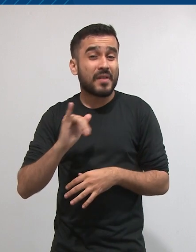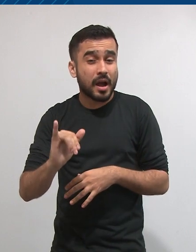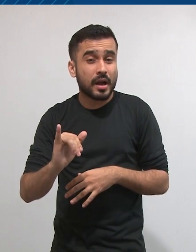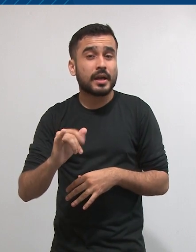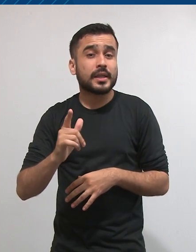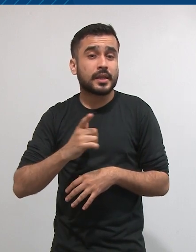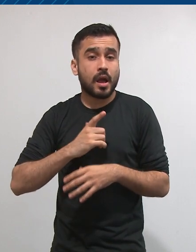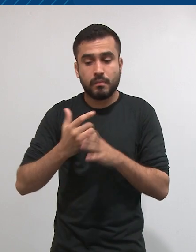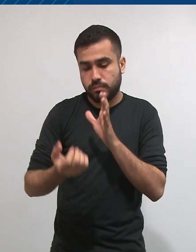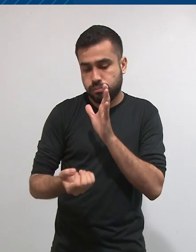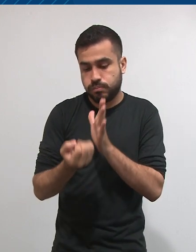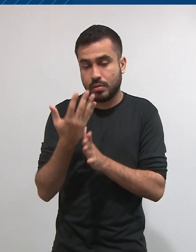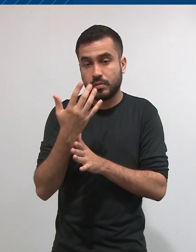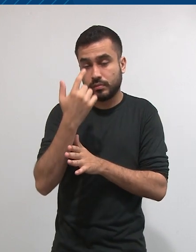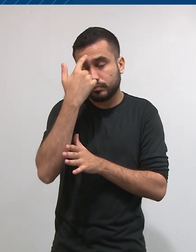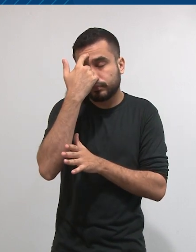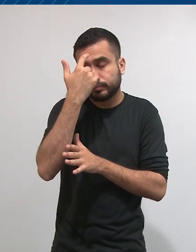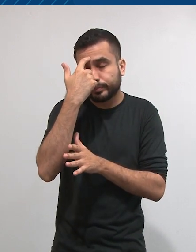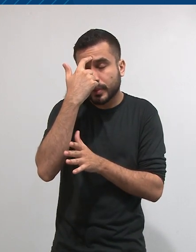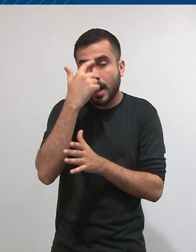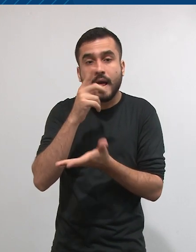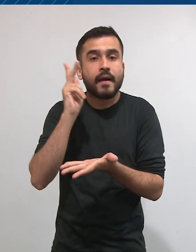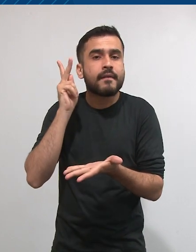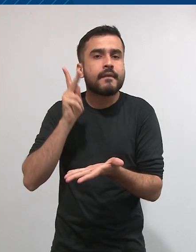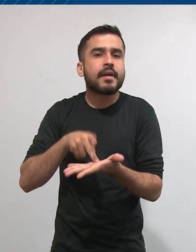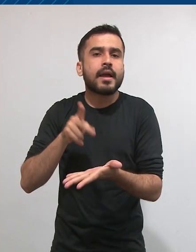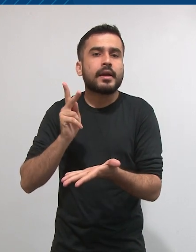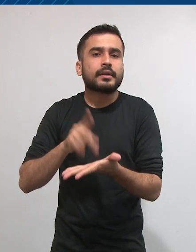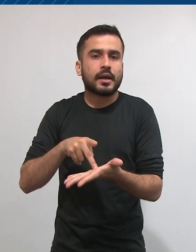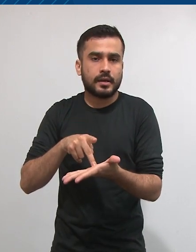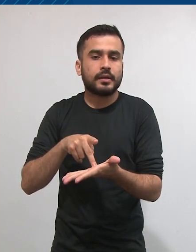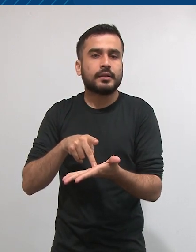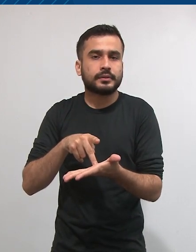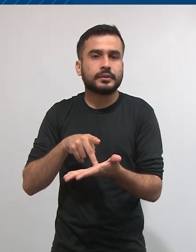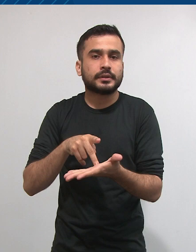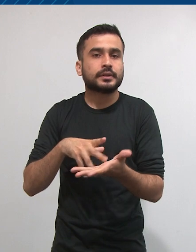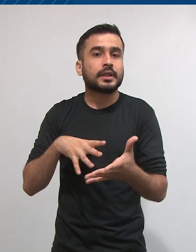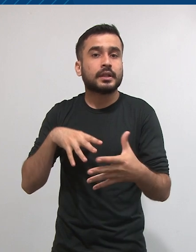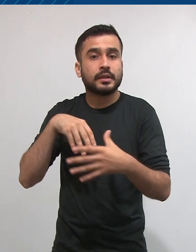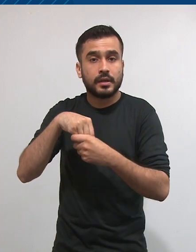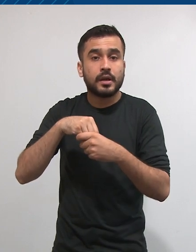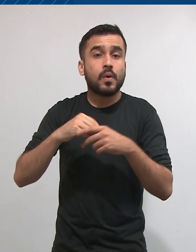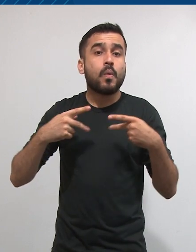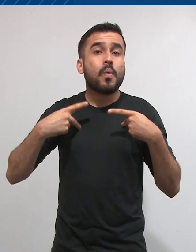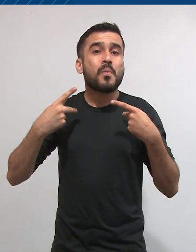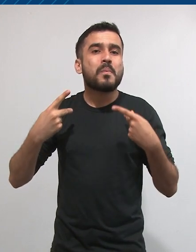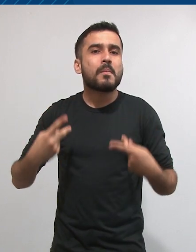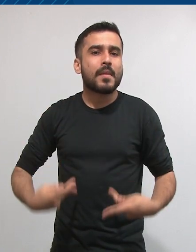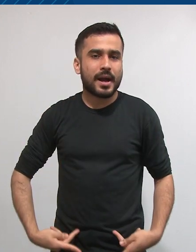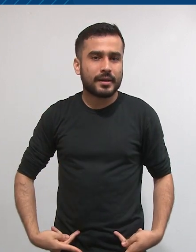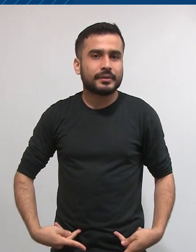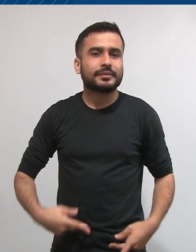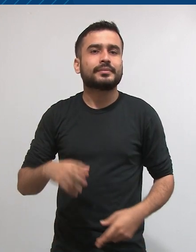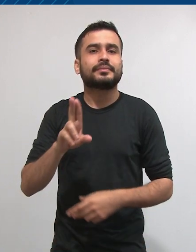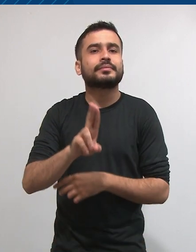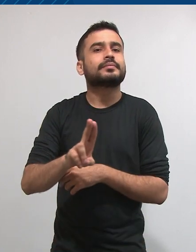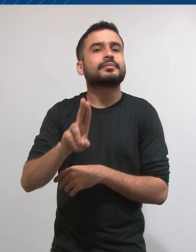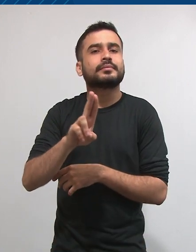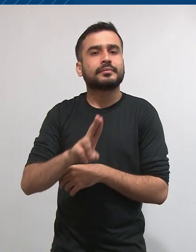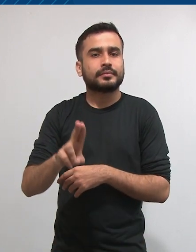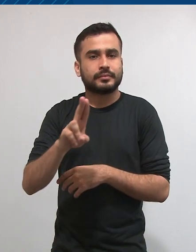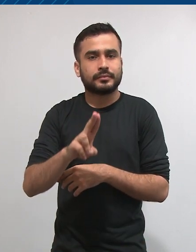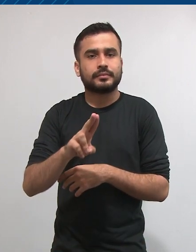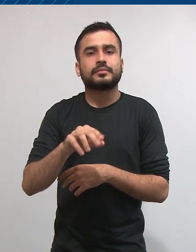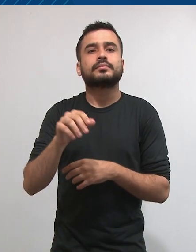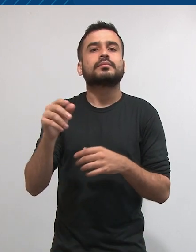vai fazer brotar a verdade que está dentro do próprio ser humano, por meio